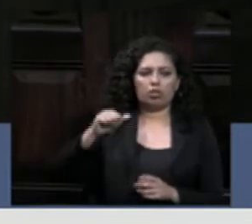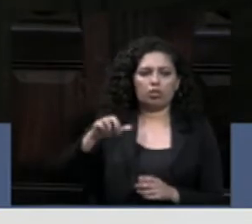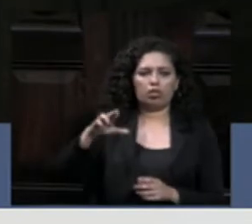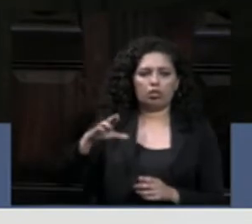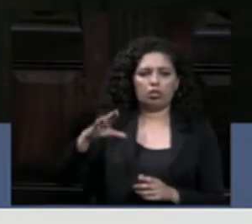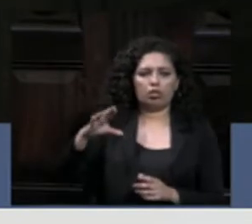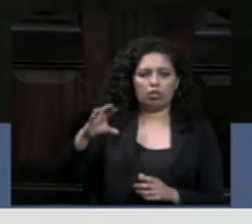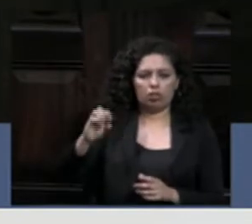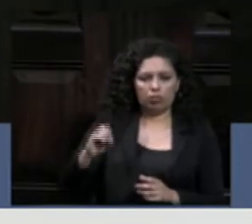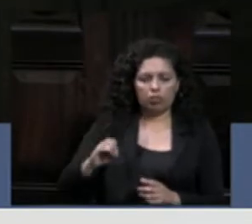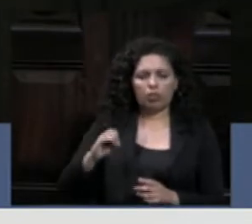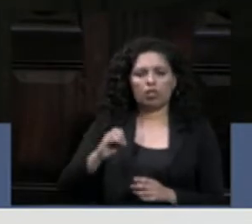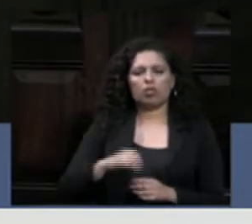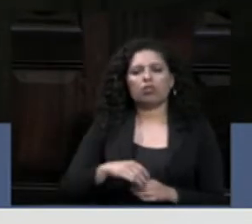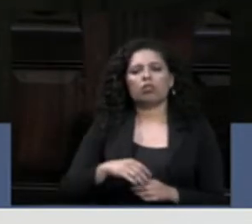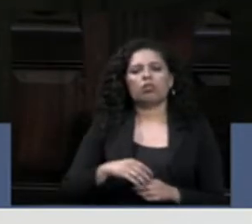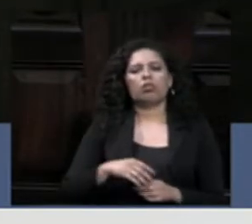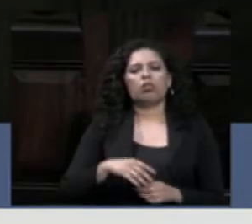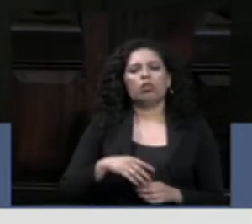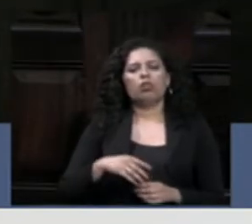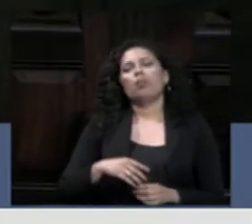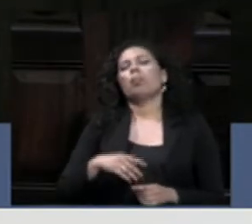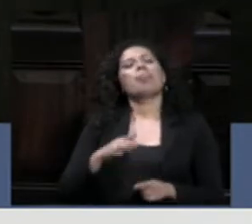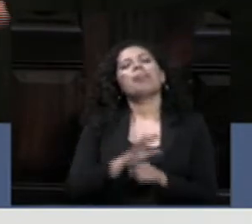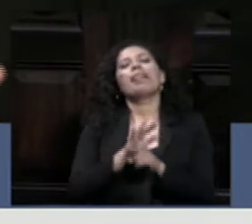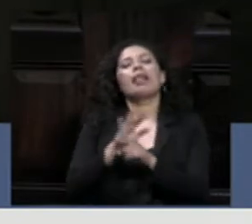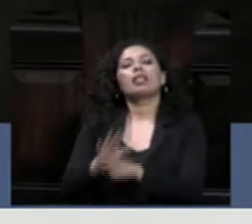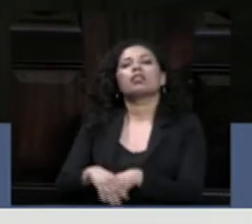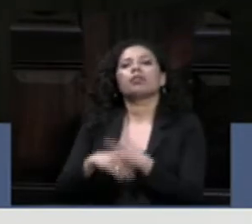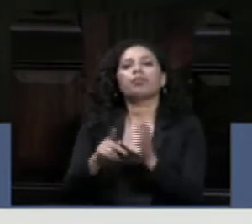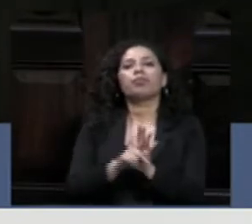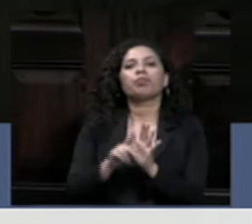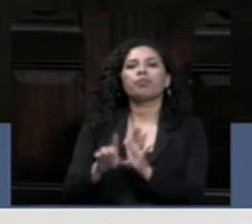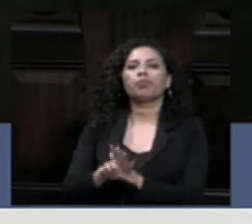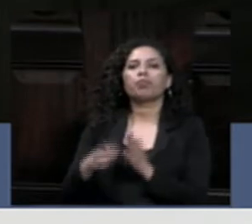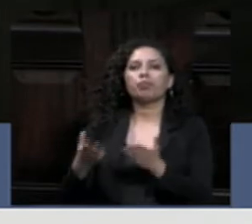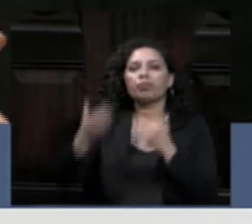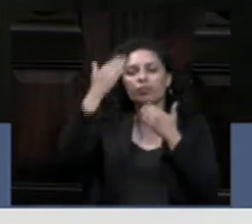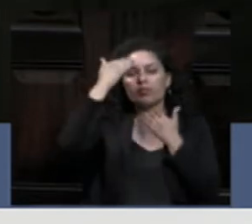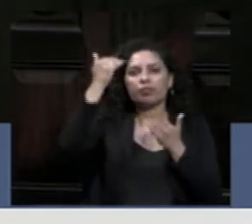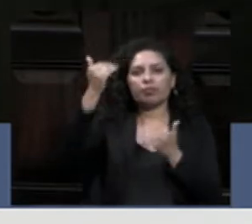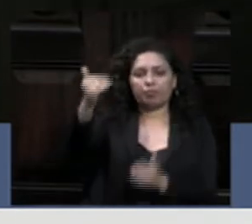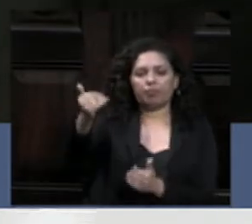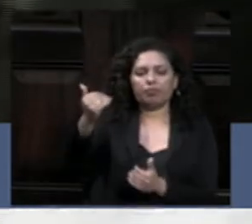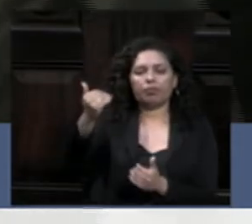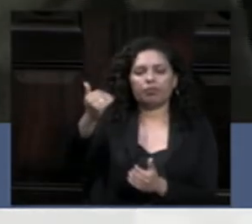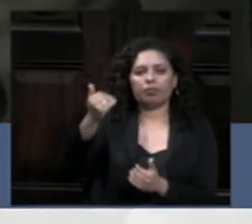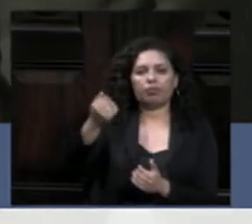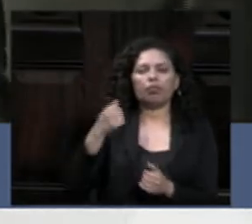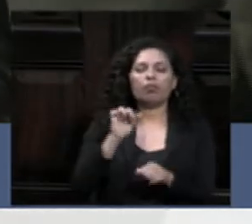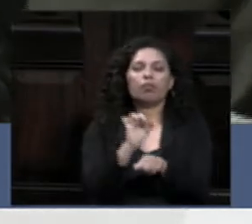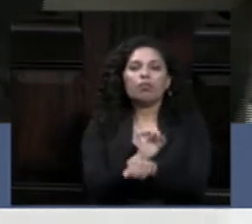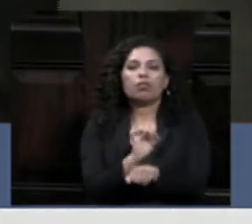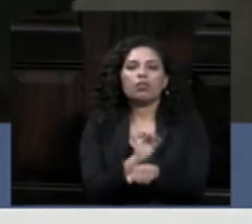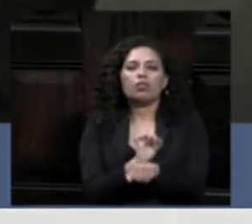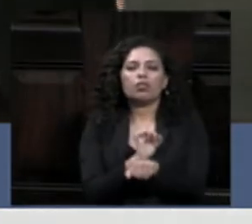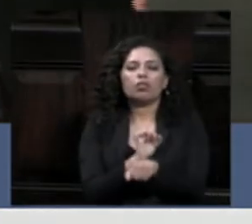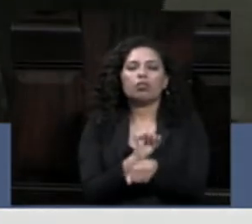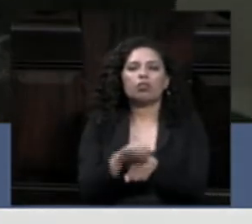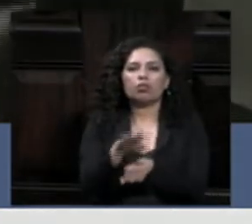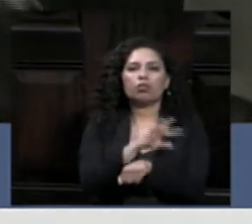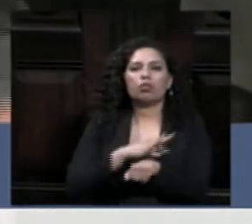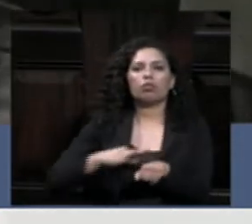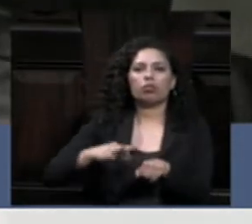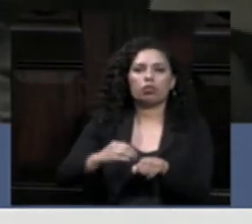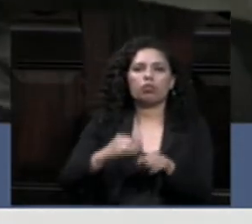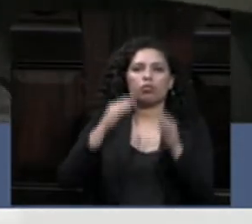emendas e aperfeiçoaram o projeto. Então, eu queria agradecer, esperando que com a votação dele se dê uma